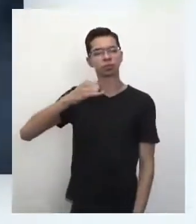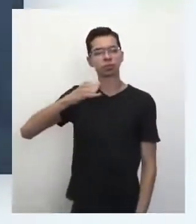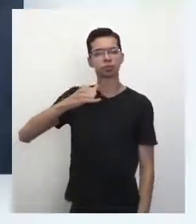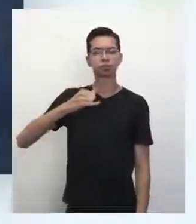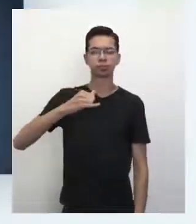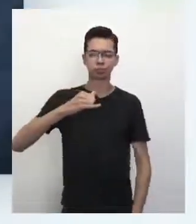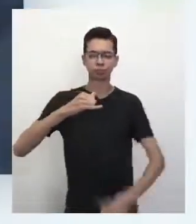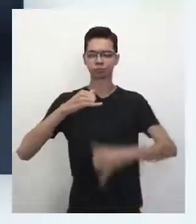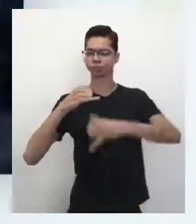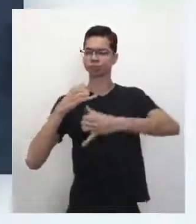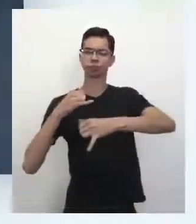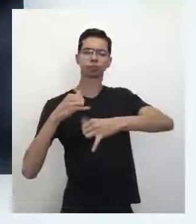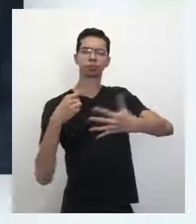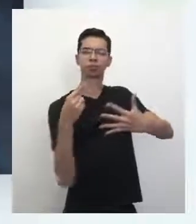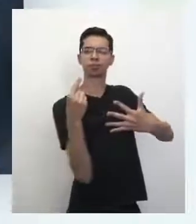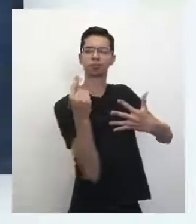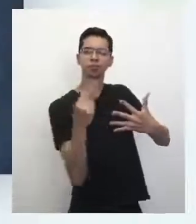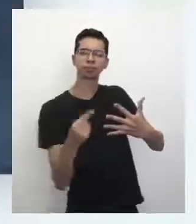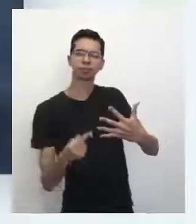tipos.